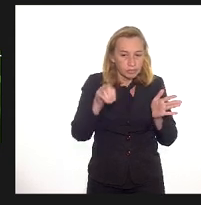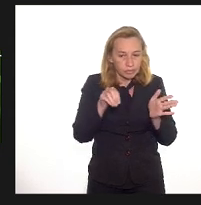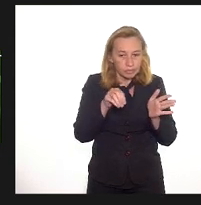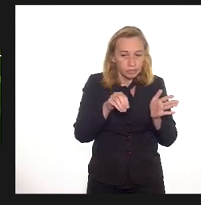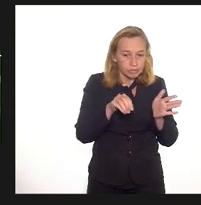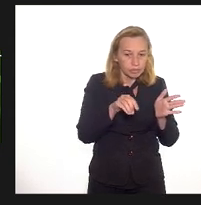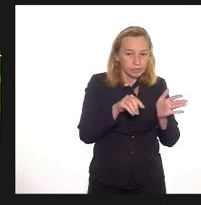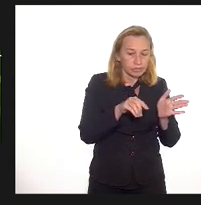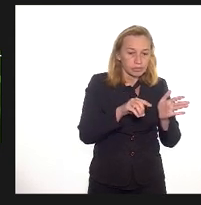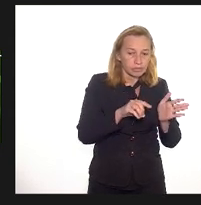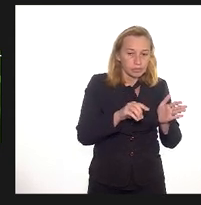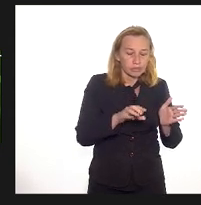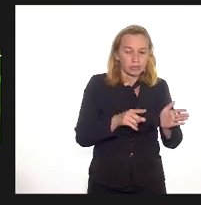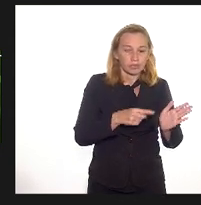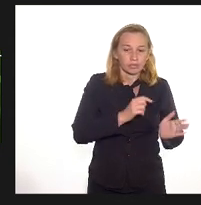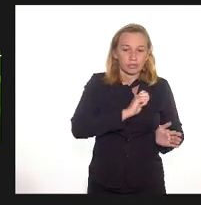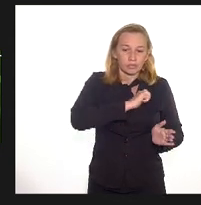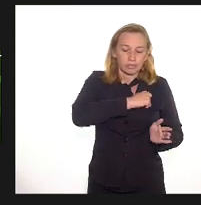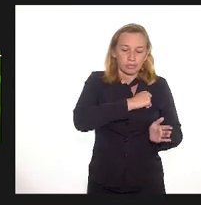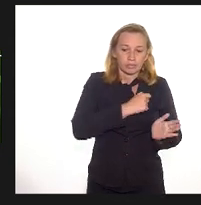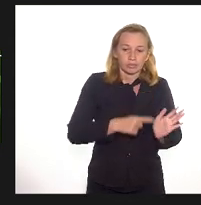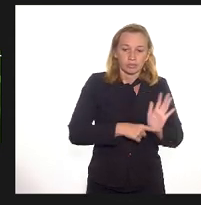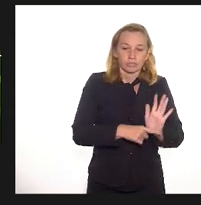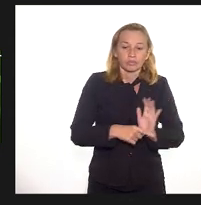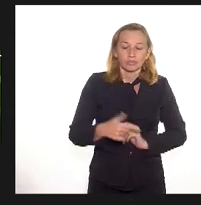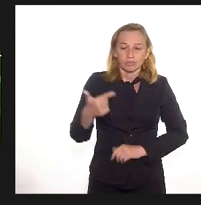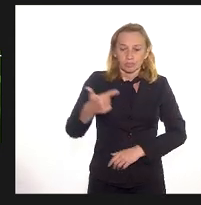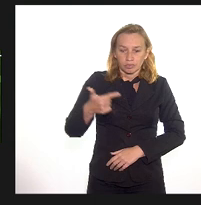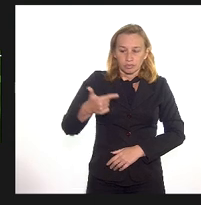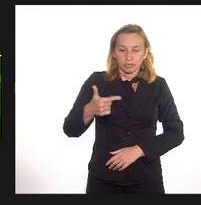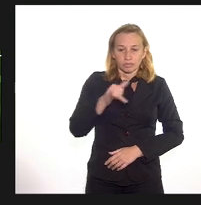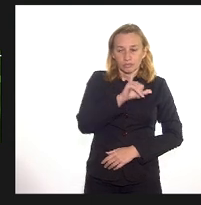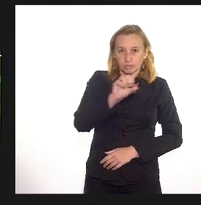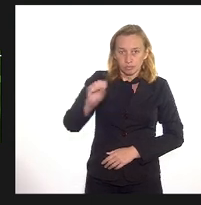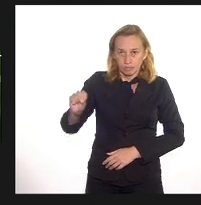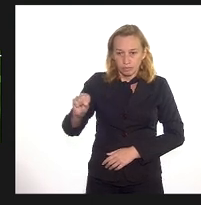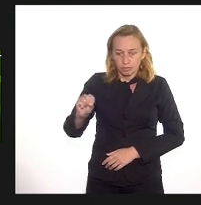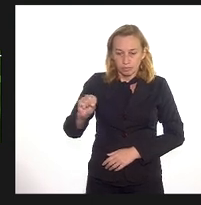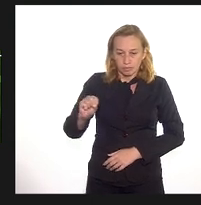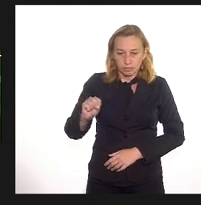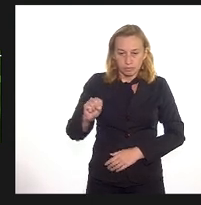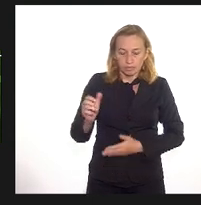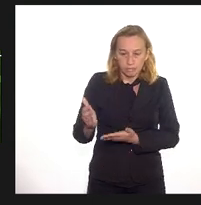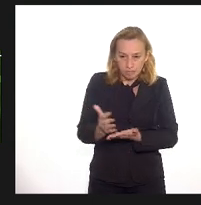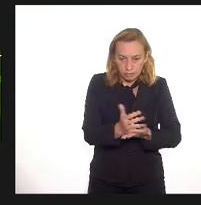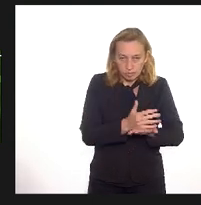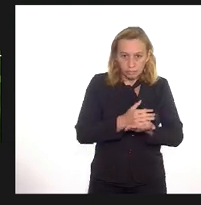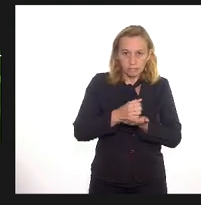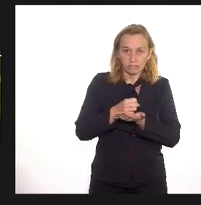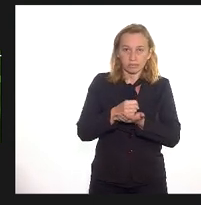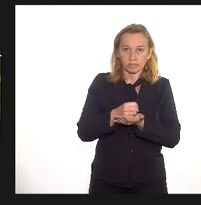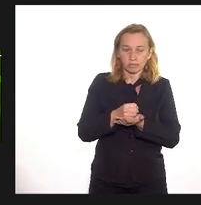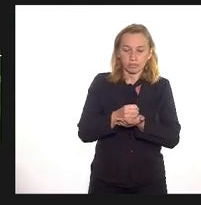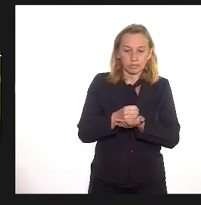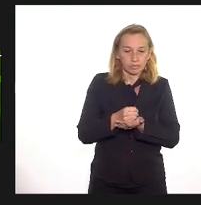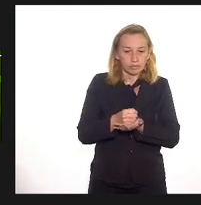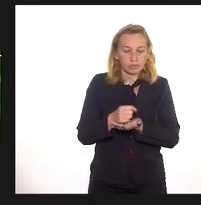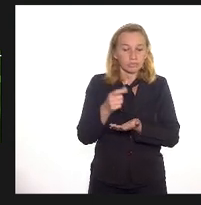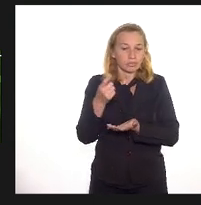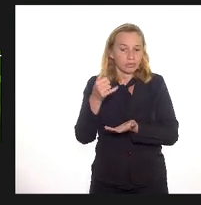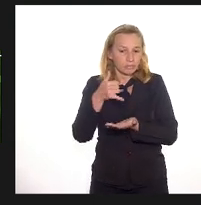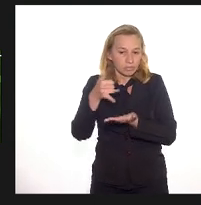fiscal. Dois, o ICMS recolhido do óleo